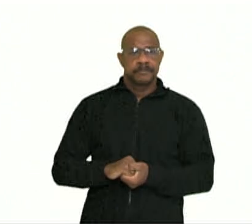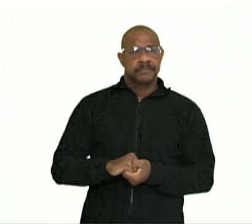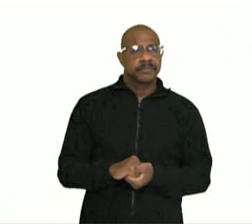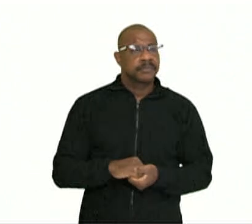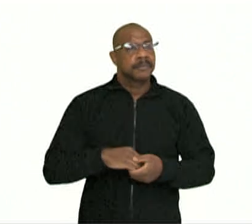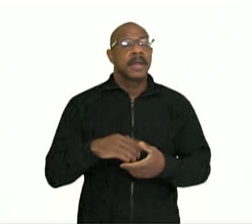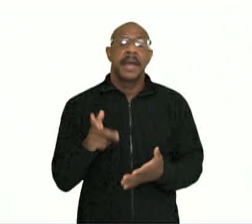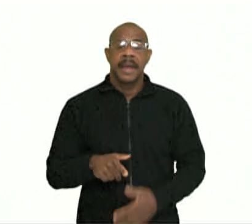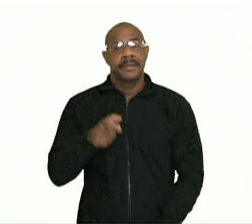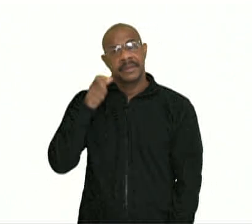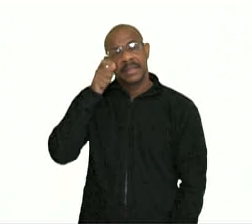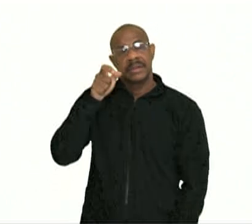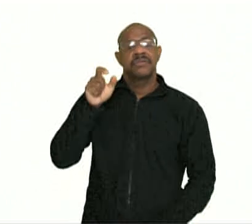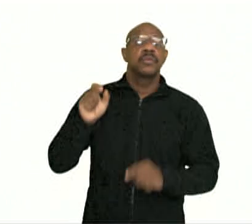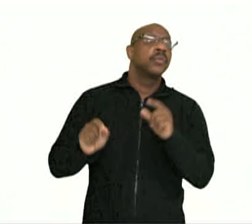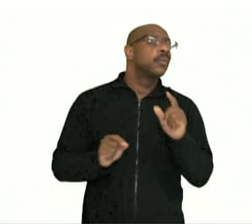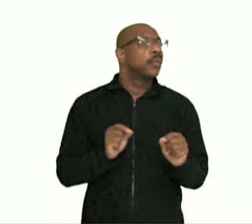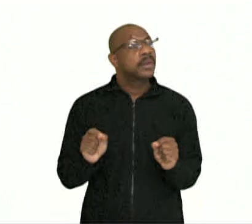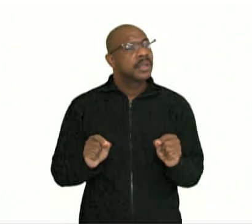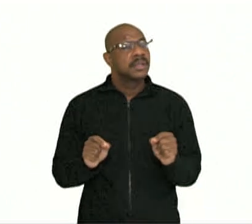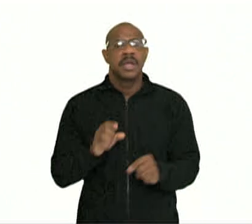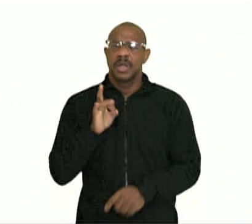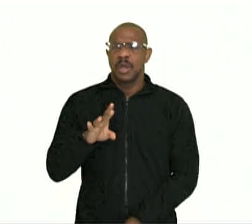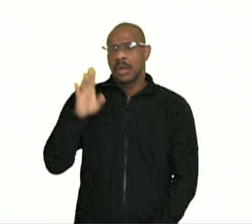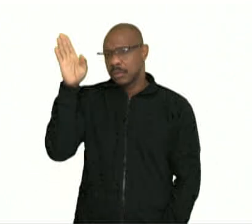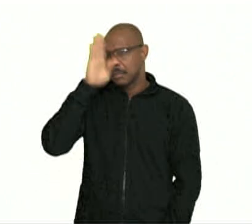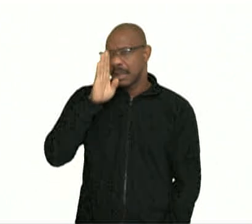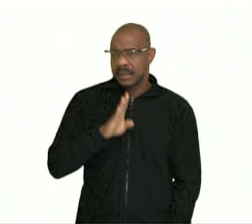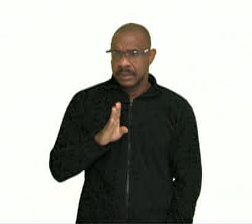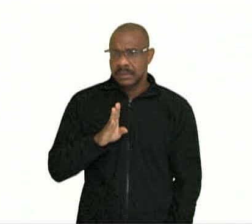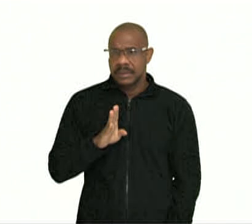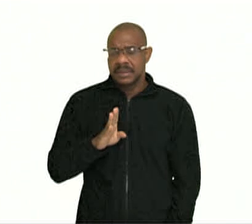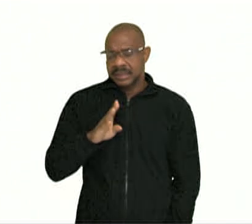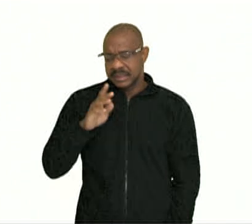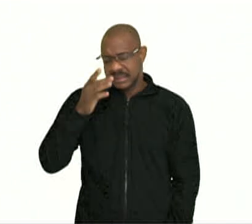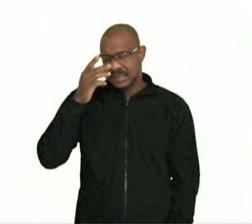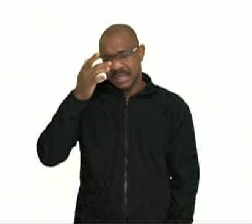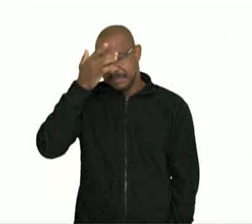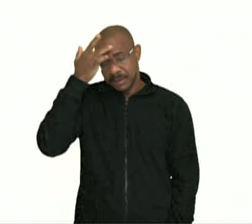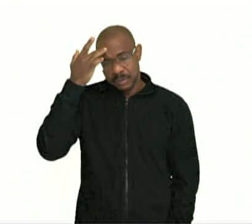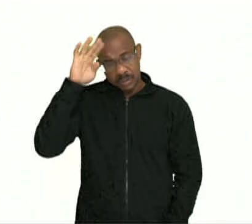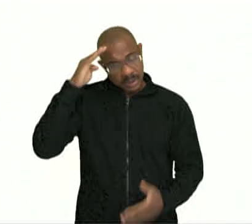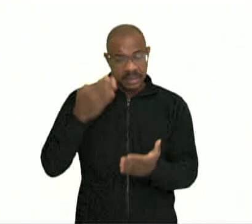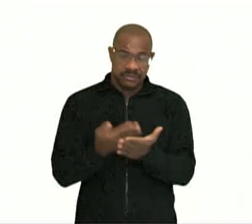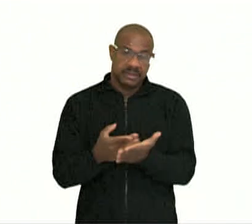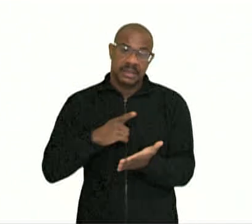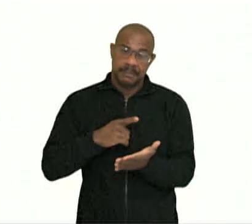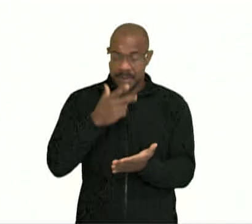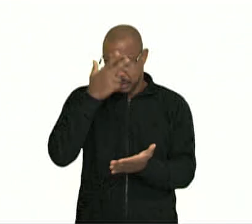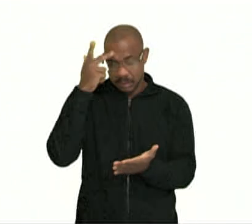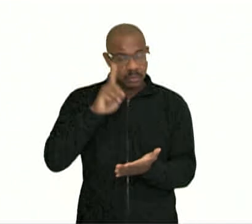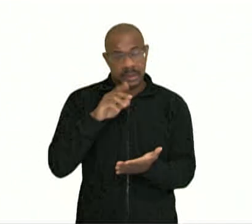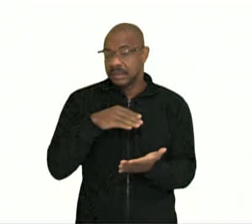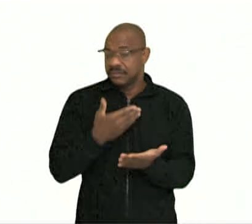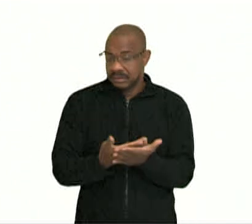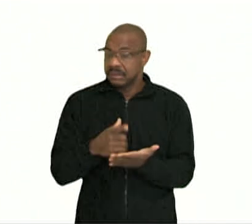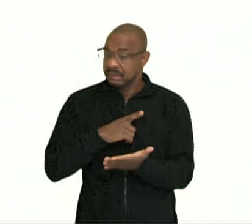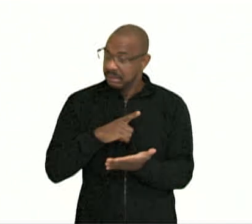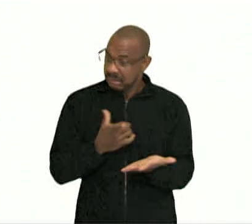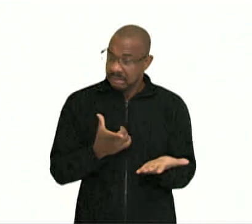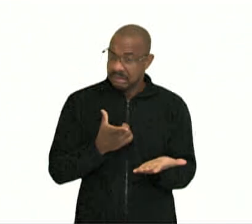É interessante notar que não é só no Brasil que tem gente que não acredita. Há pessoas que não